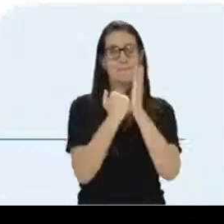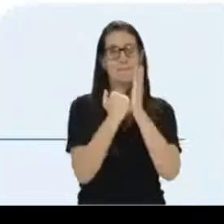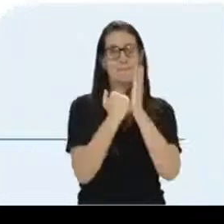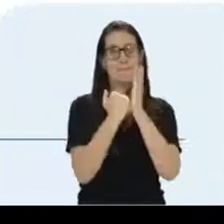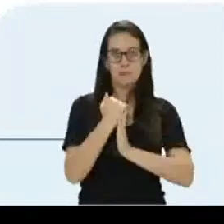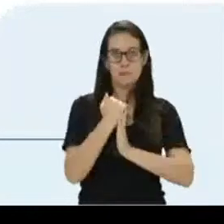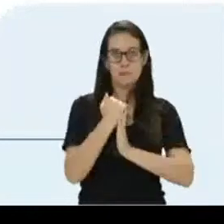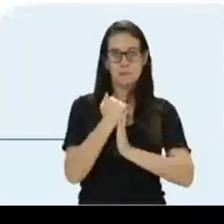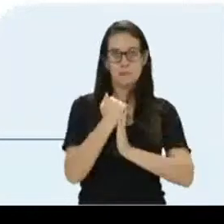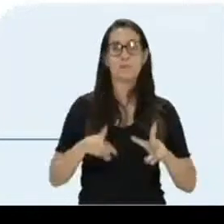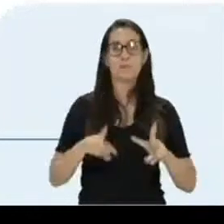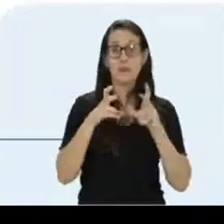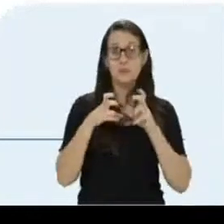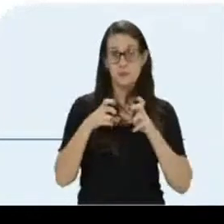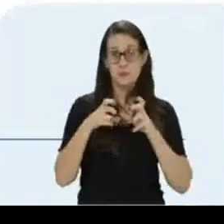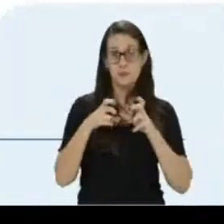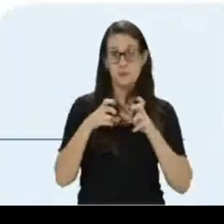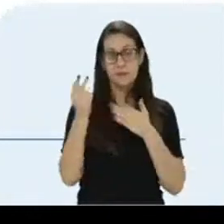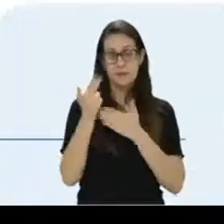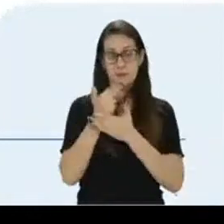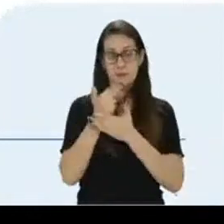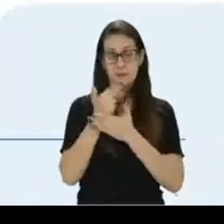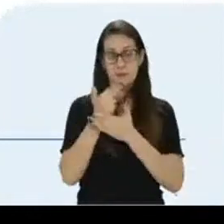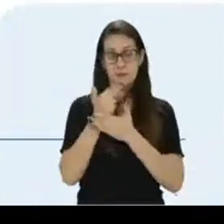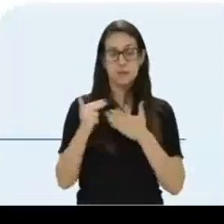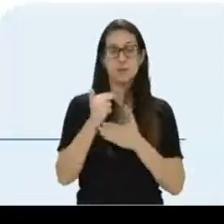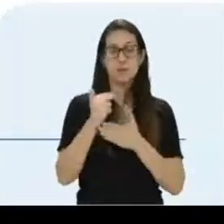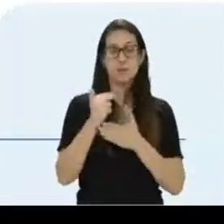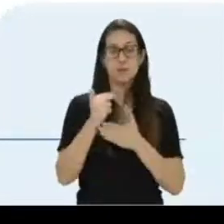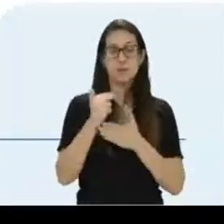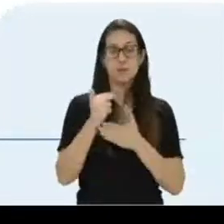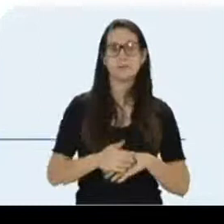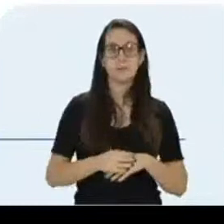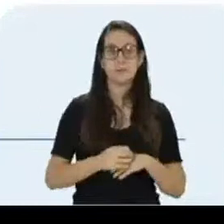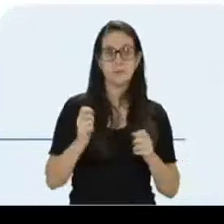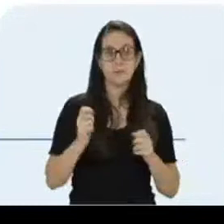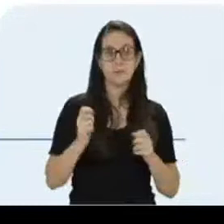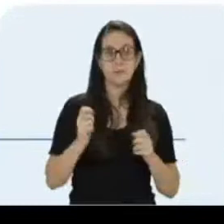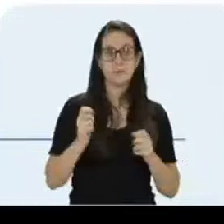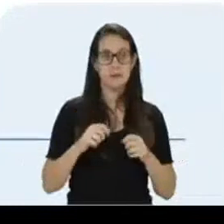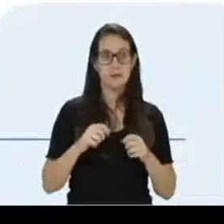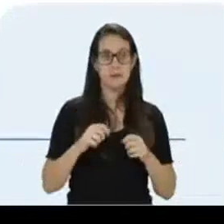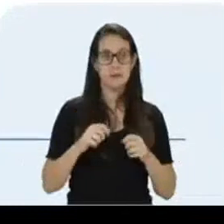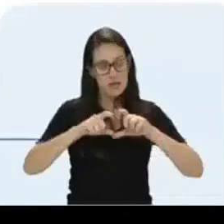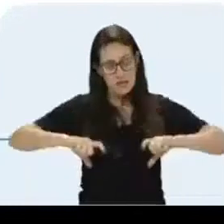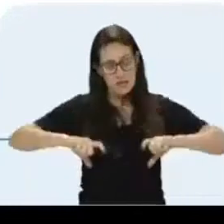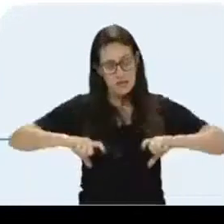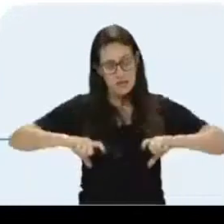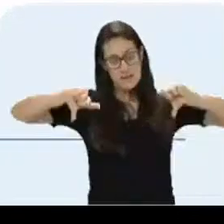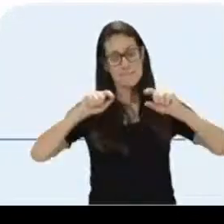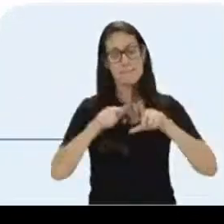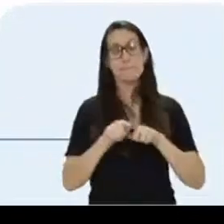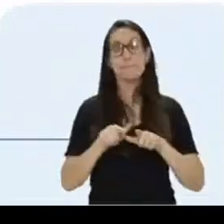nossa célula de raiz de cebola que nós conseguimos visualizar grandes vacúolos dentro